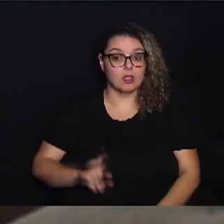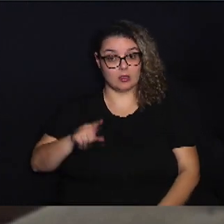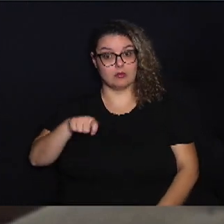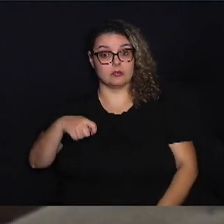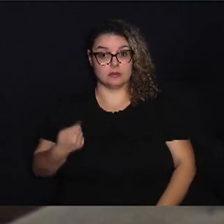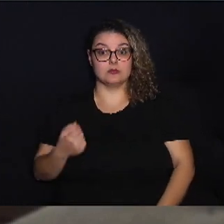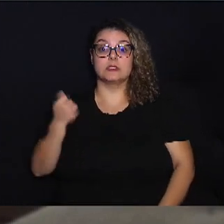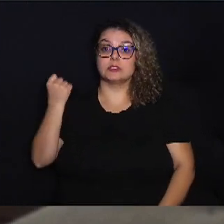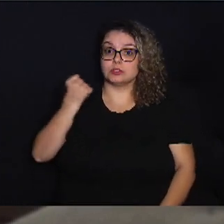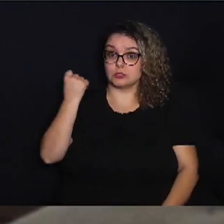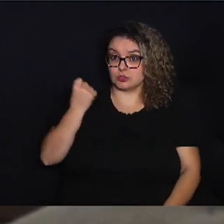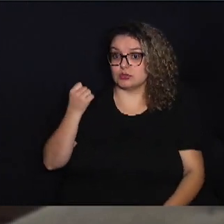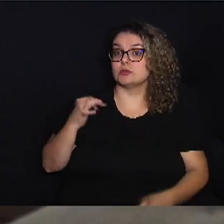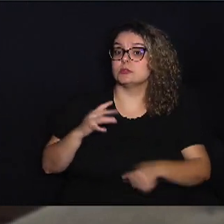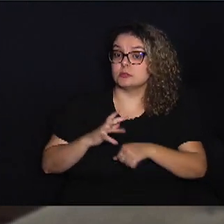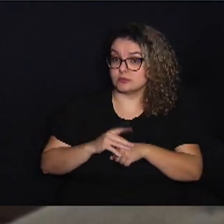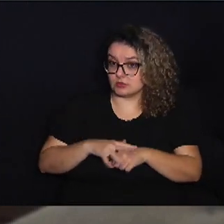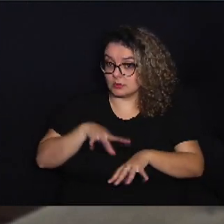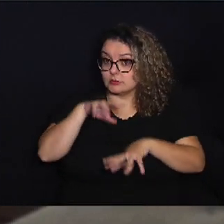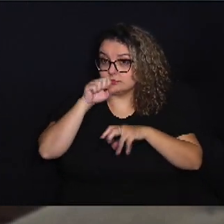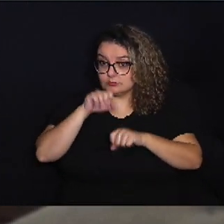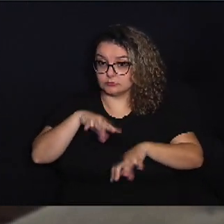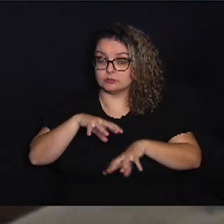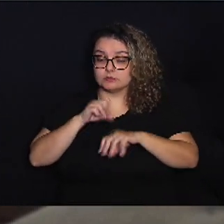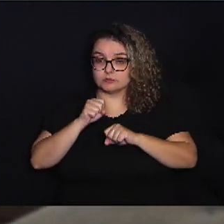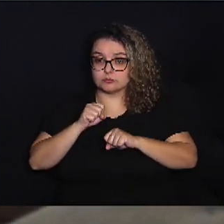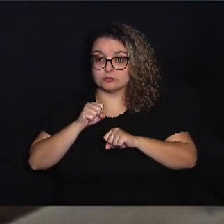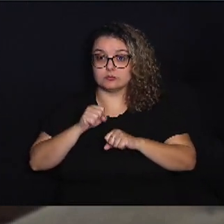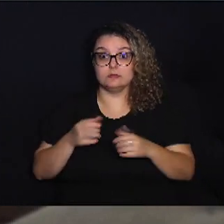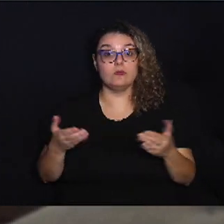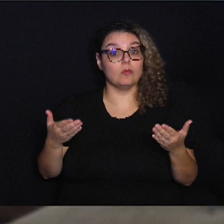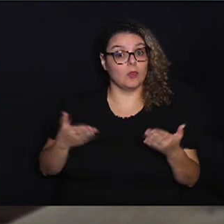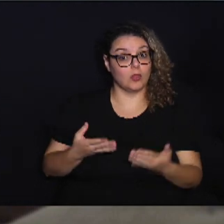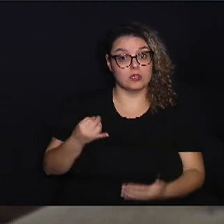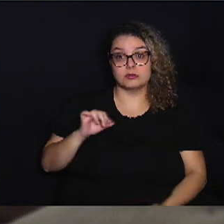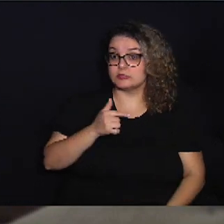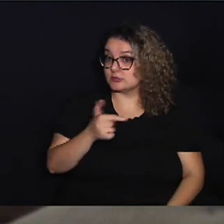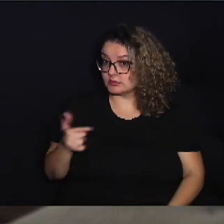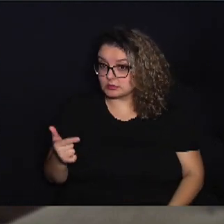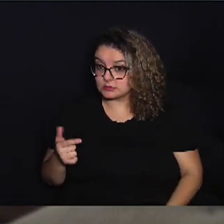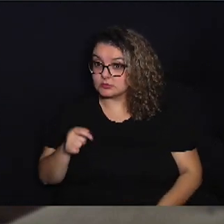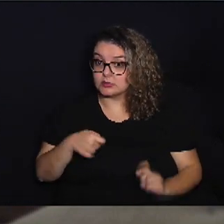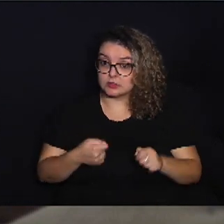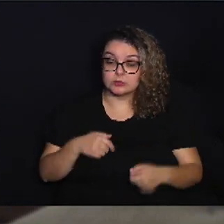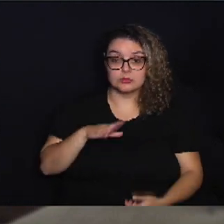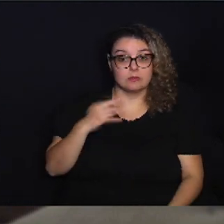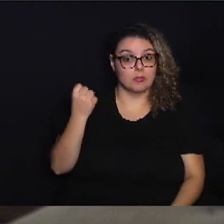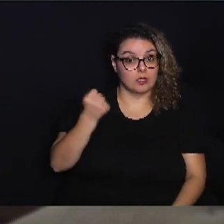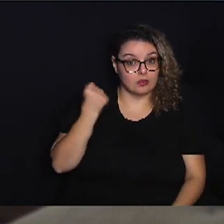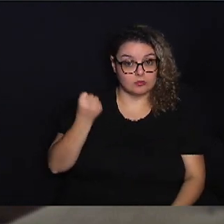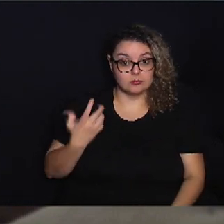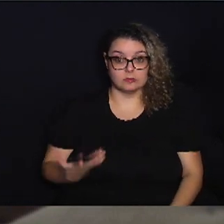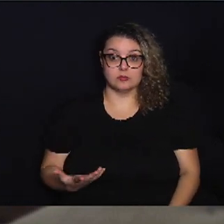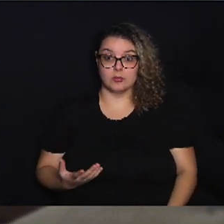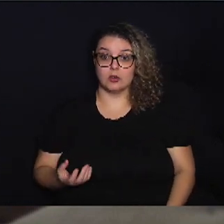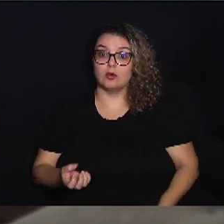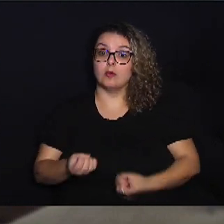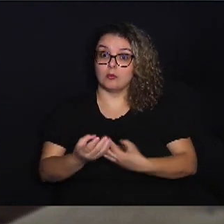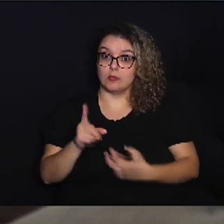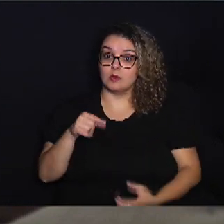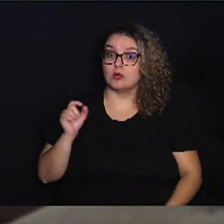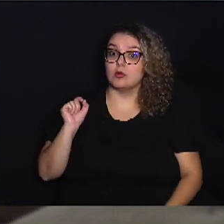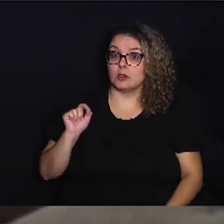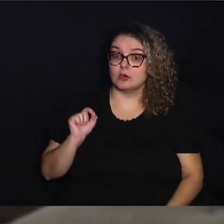de agravamento dessas doenças respiratórias. Agora, se não tiver esses sinais de maior agravamento, um dado muito importante